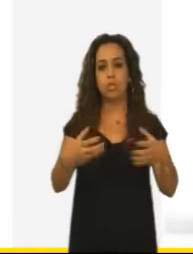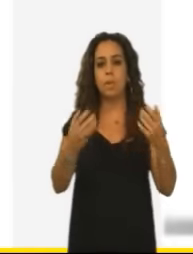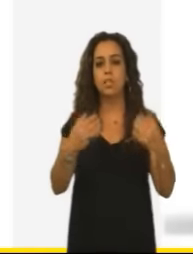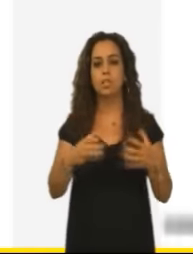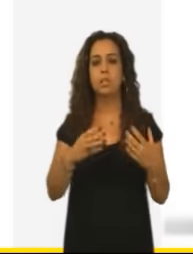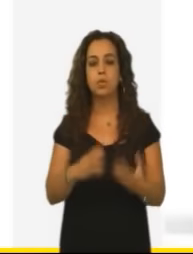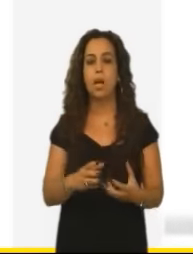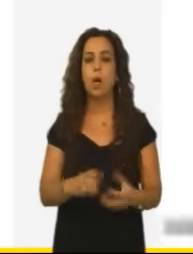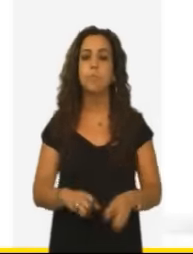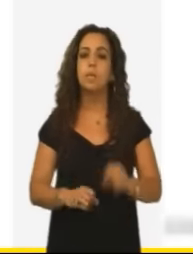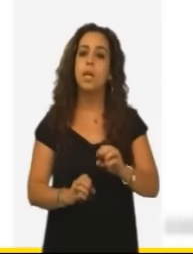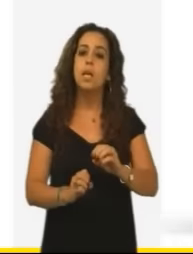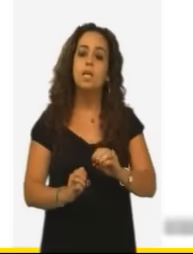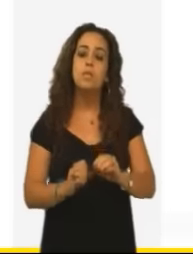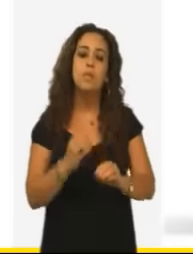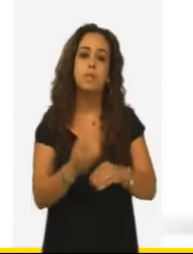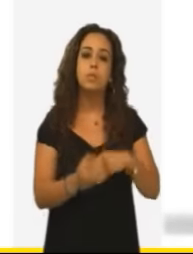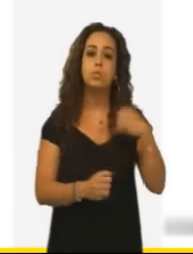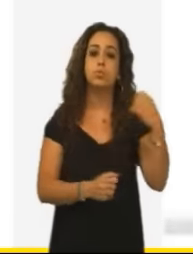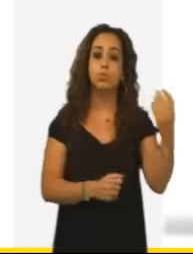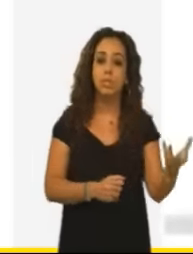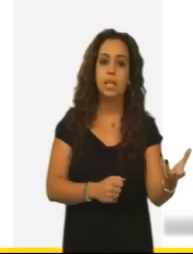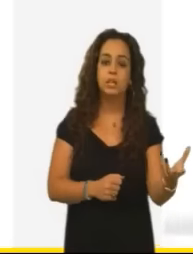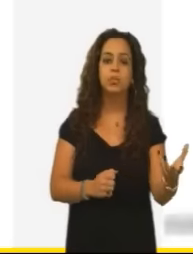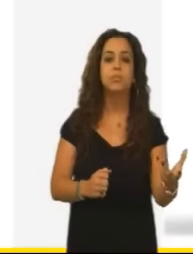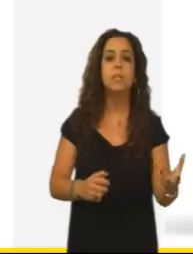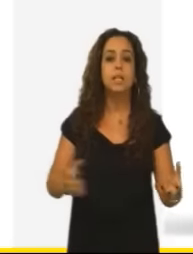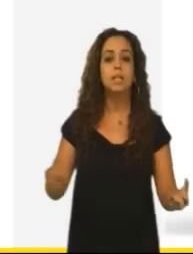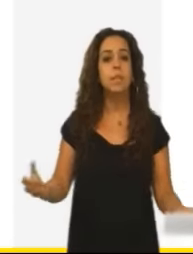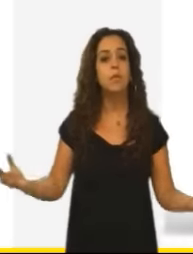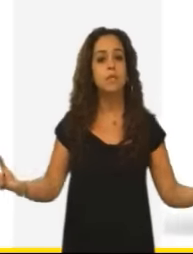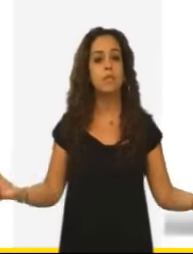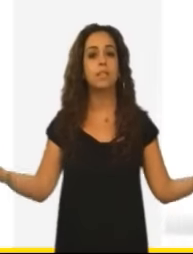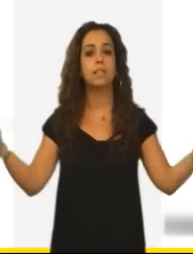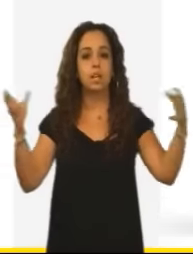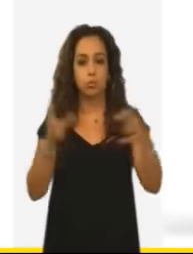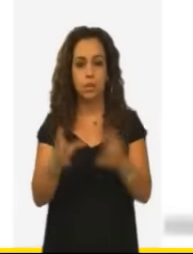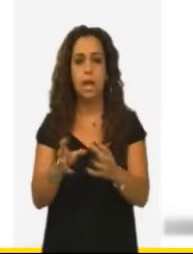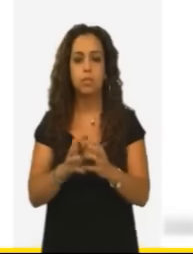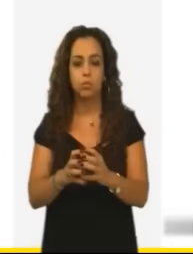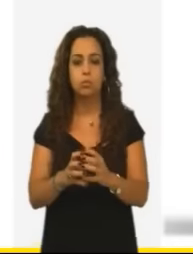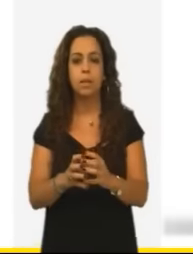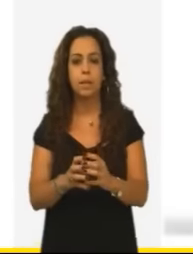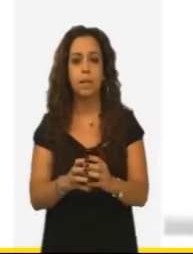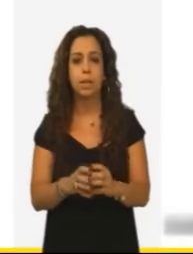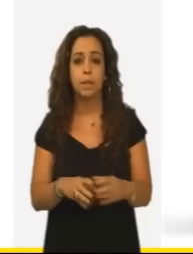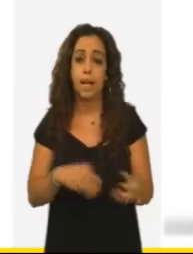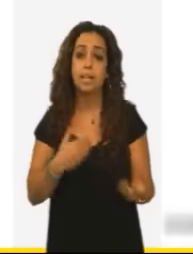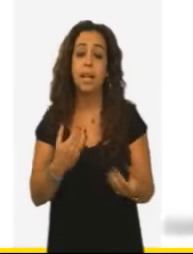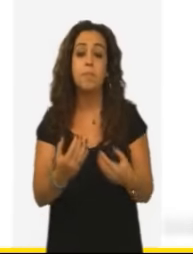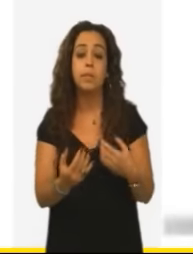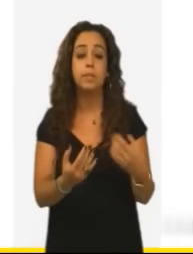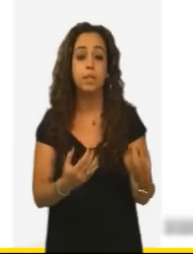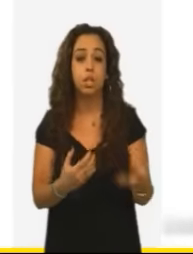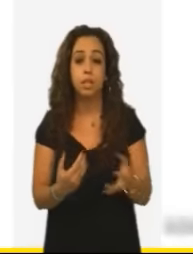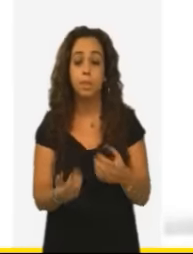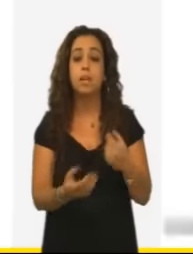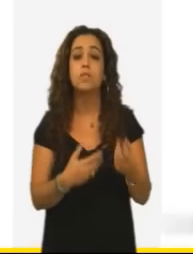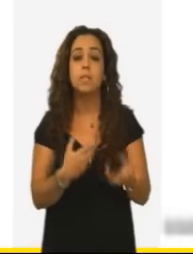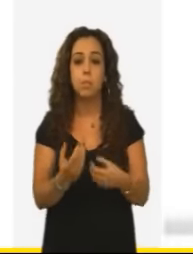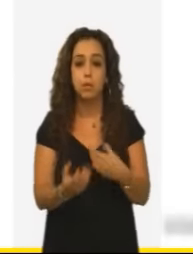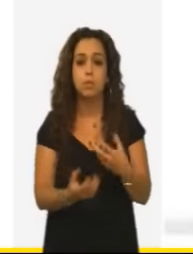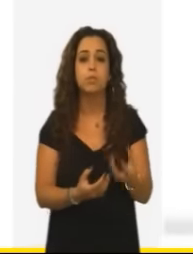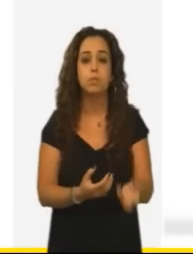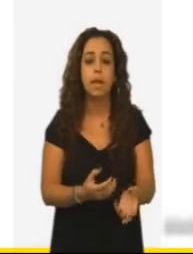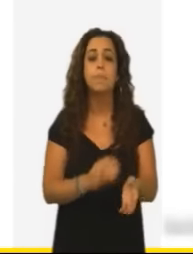um estudo de gramática tradicional e vai fazer um estudo de texto, e depois você vai tentar juntar isso numa gramática aplicada, é importante, até